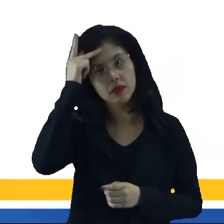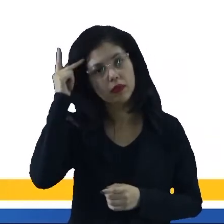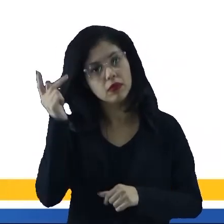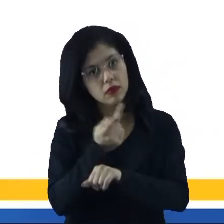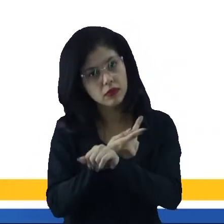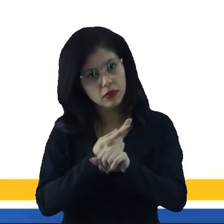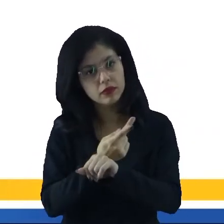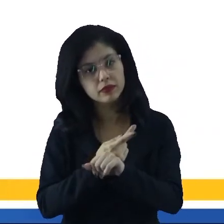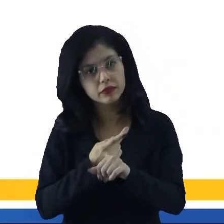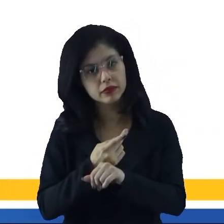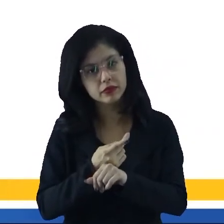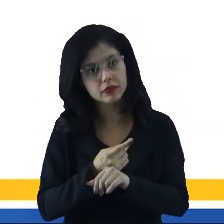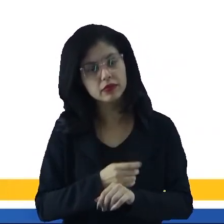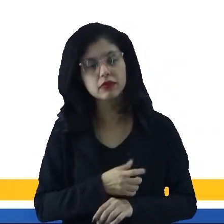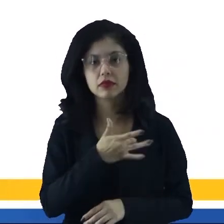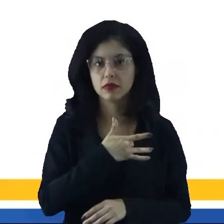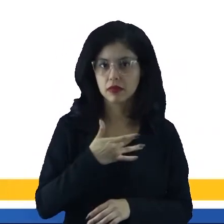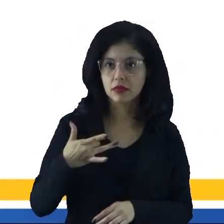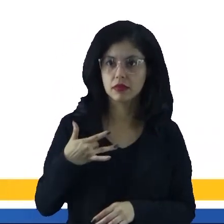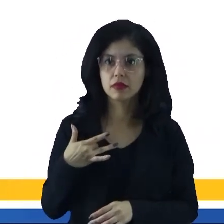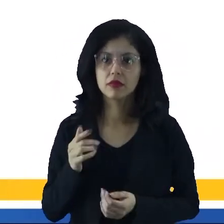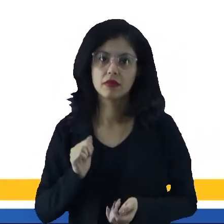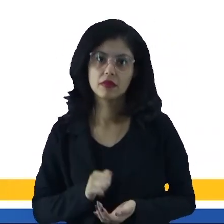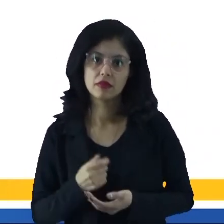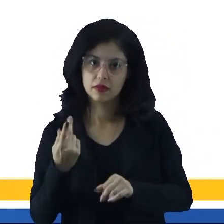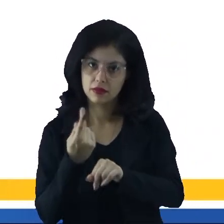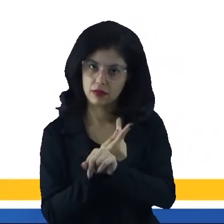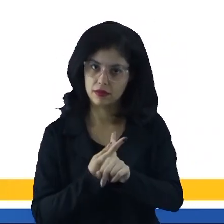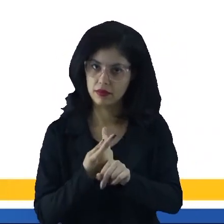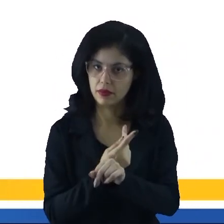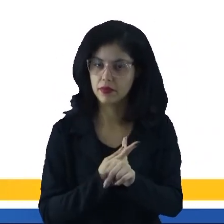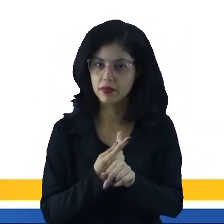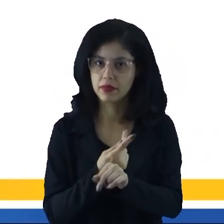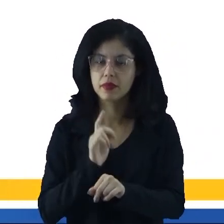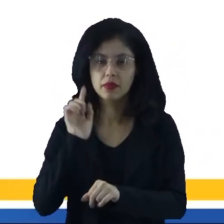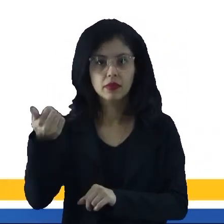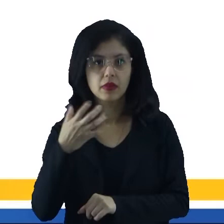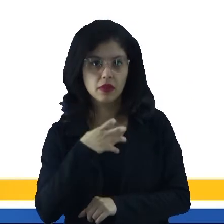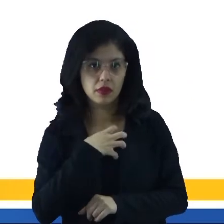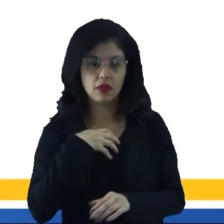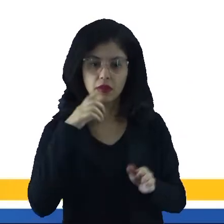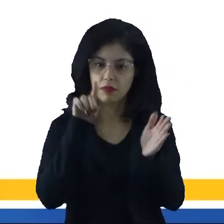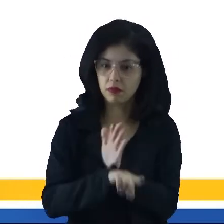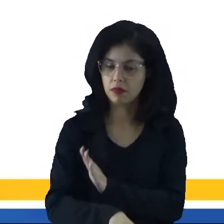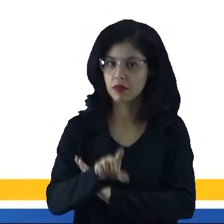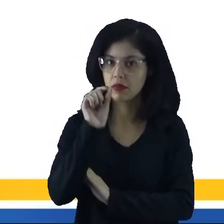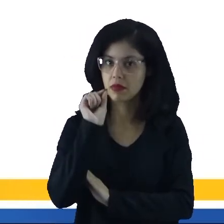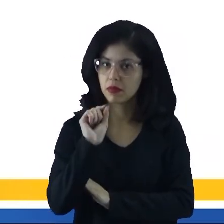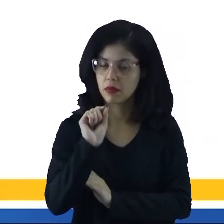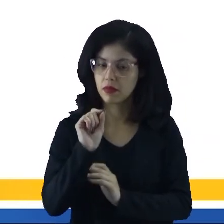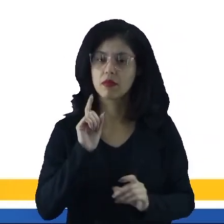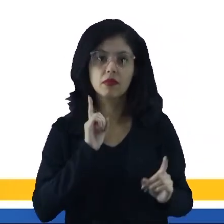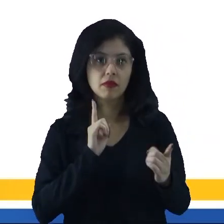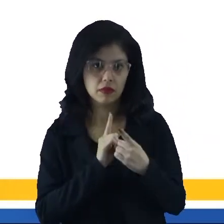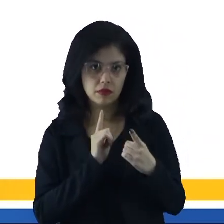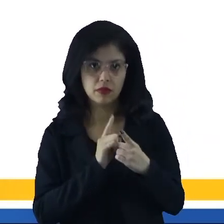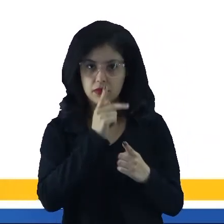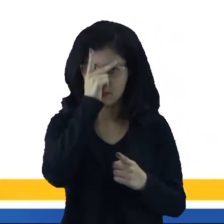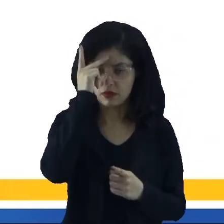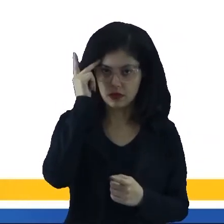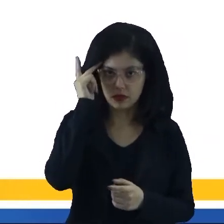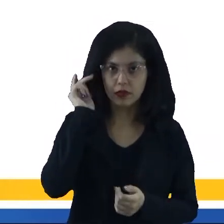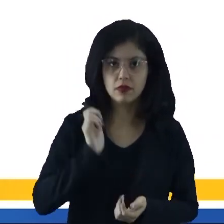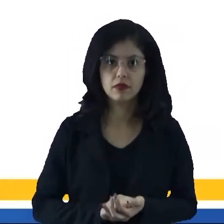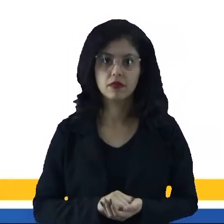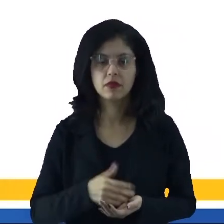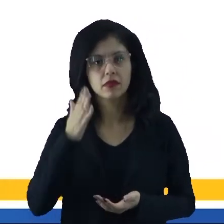para solucionar um problema de saúde. Ele procurou um médico, naquele momento o médico está perguntando a ele se ele é o paciente, ele